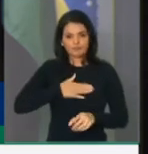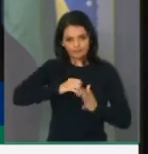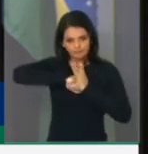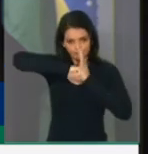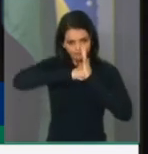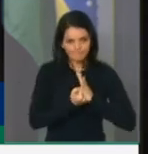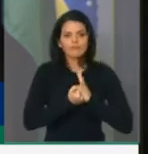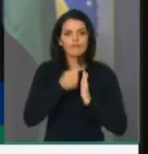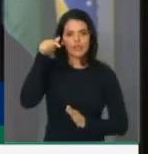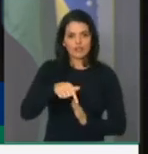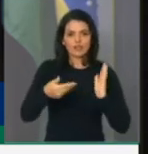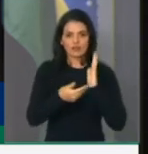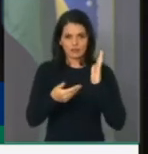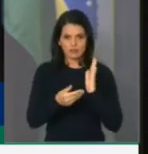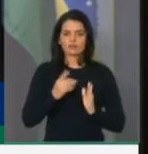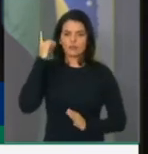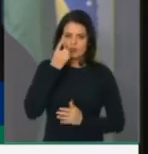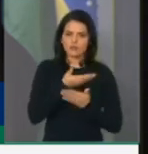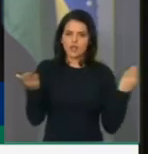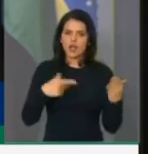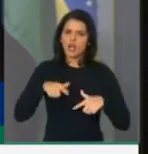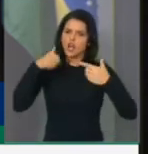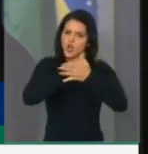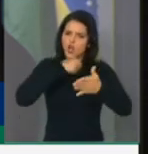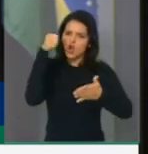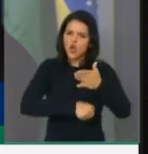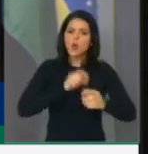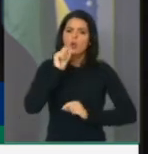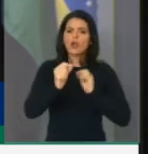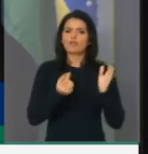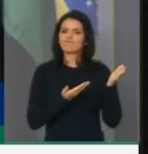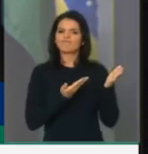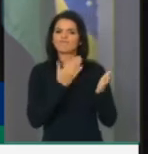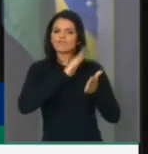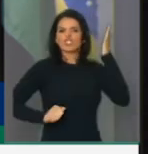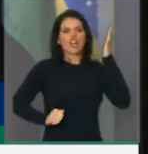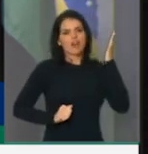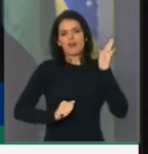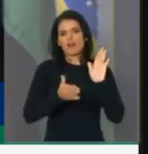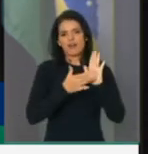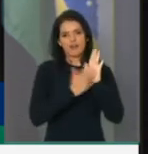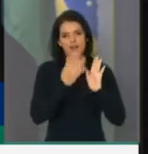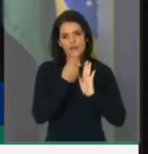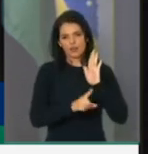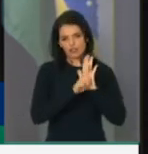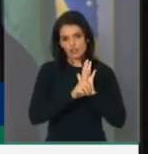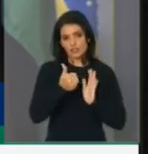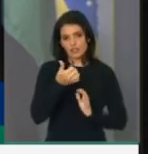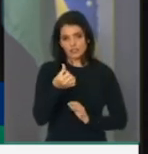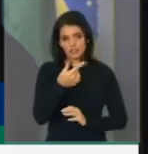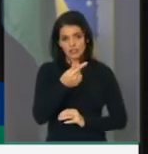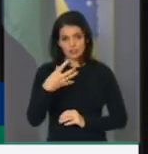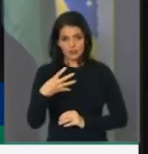obstrução aqui na Câmara dos Deputados lutaremos parar reprovar rejeitar o projeto de lei